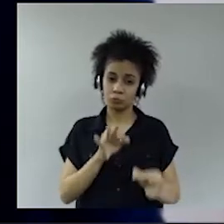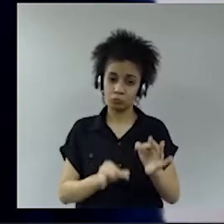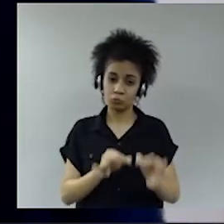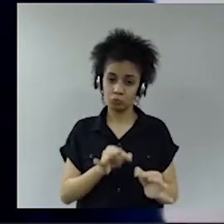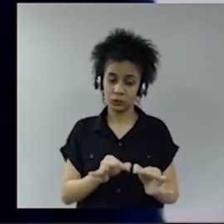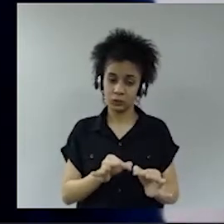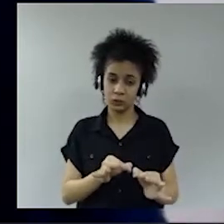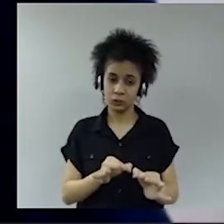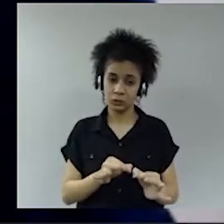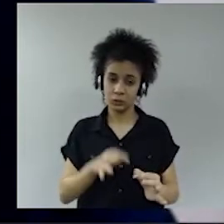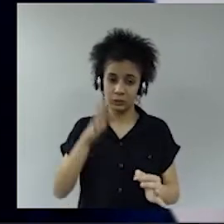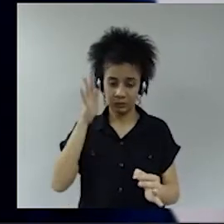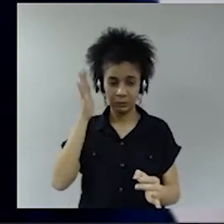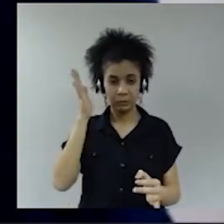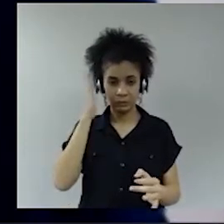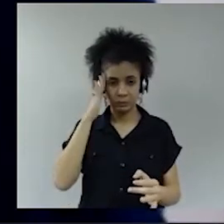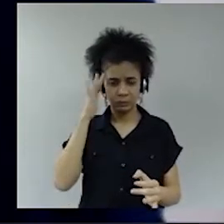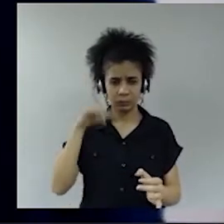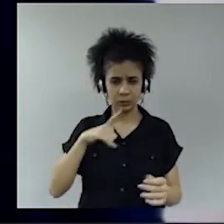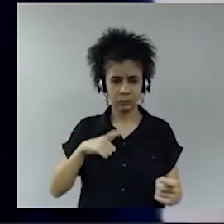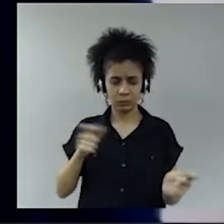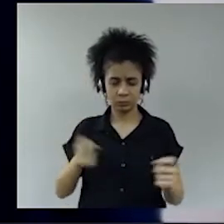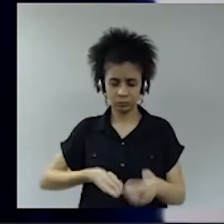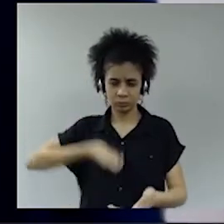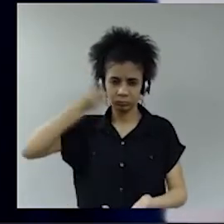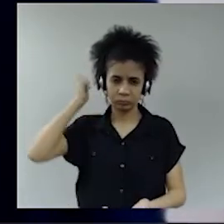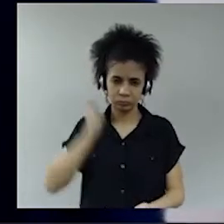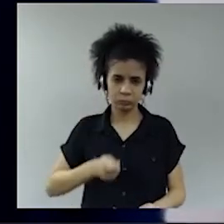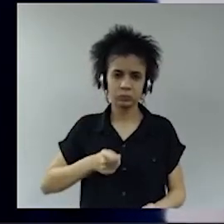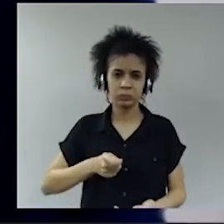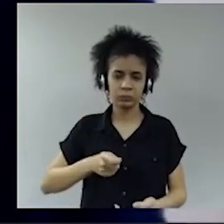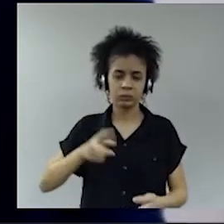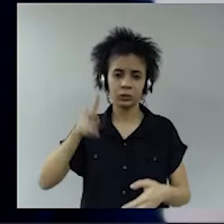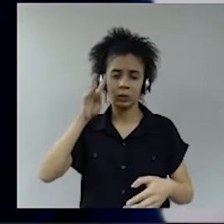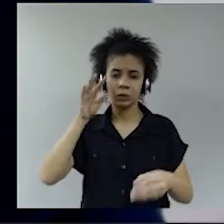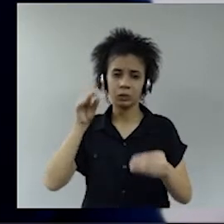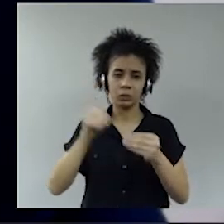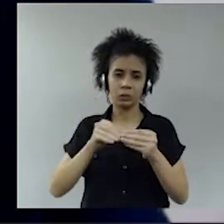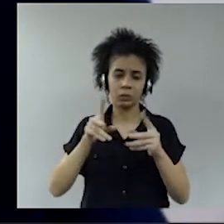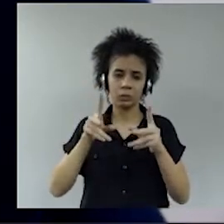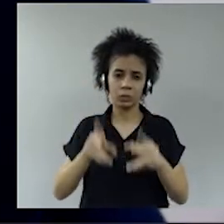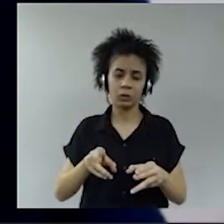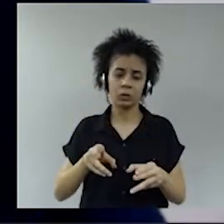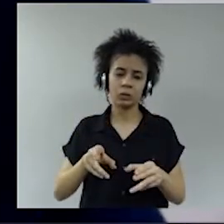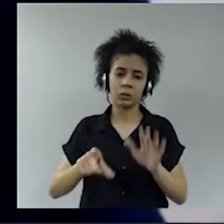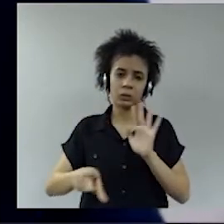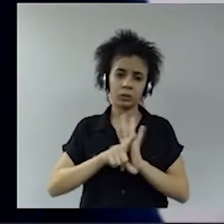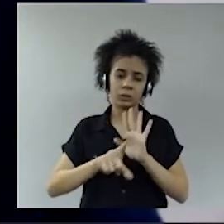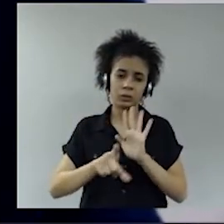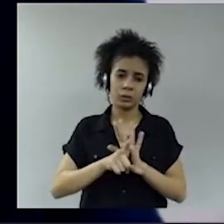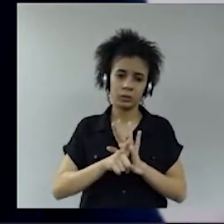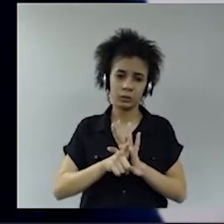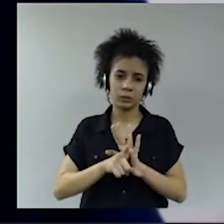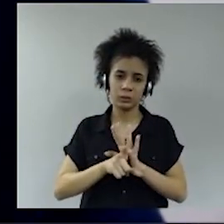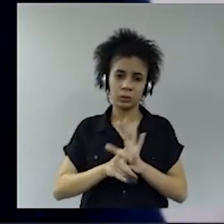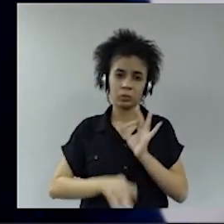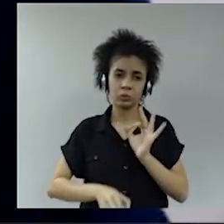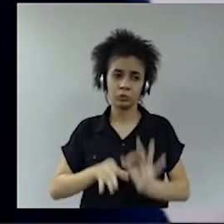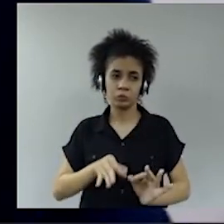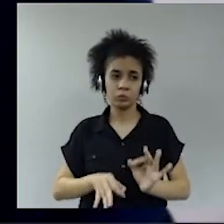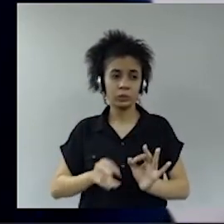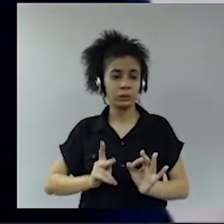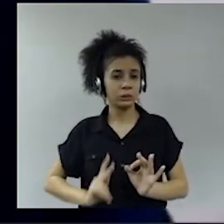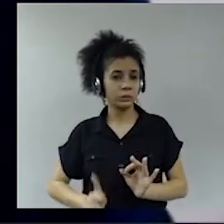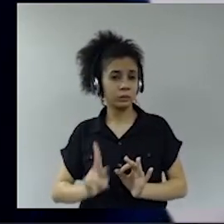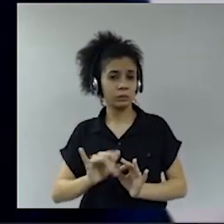togado tenha a incumbência de agir de acordo com a lei, o jurado